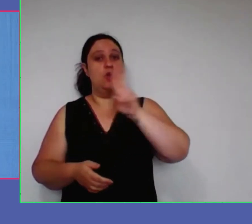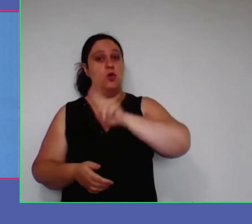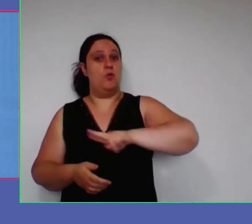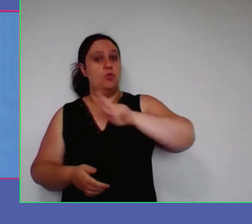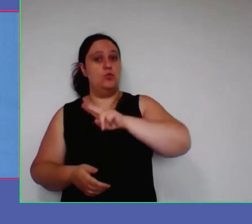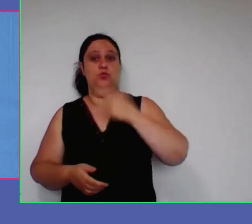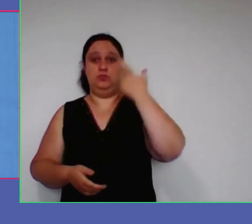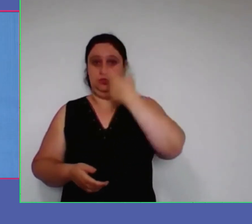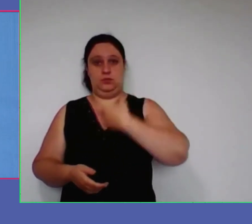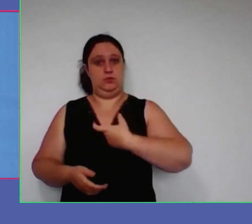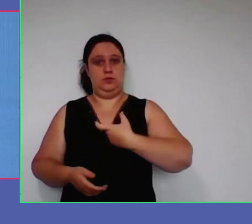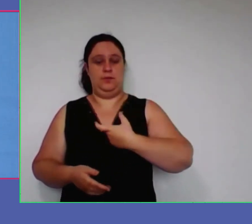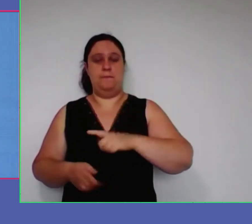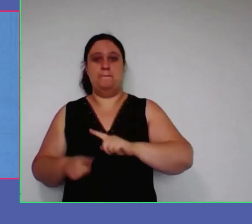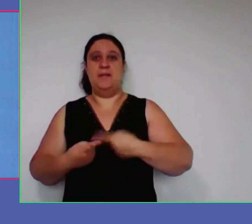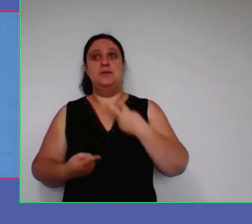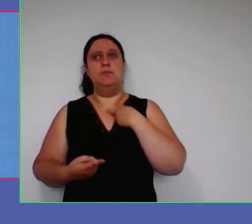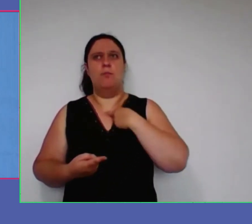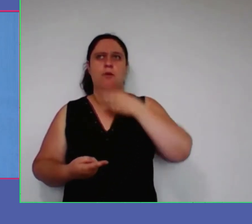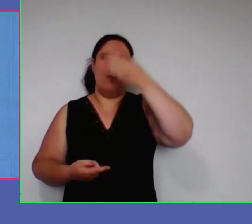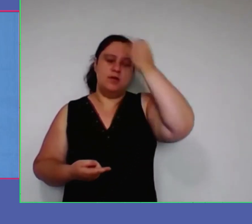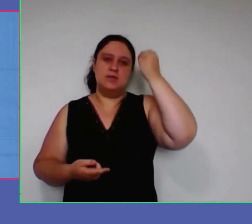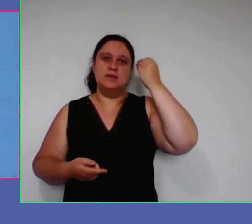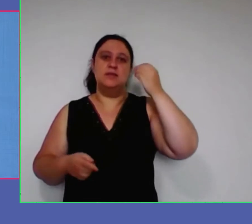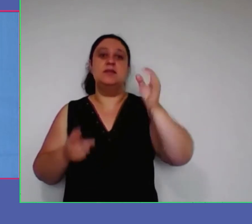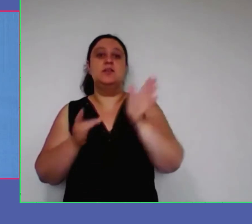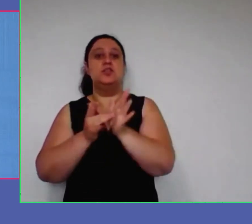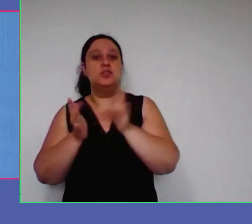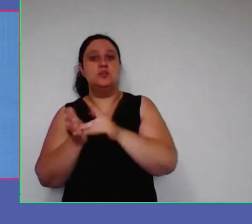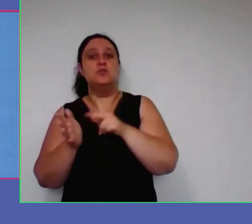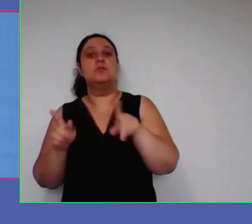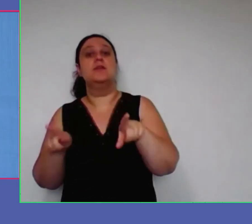que Ele também está procurando um lugar de descanso.